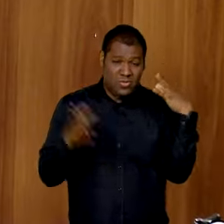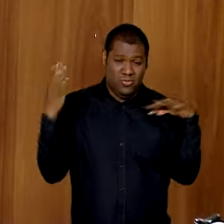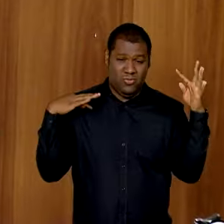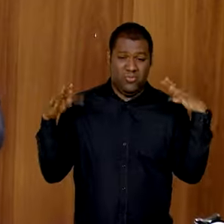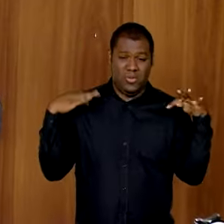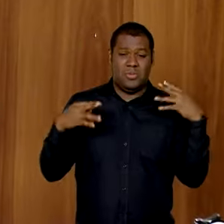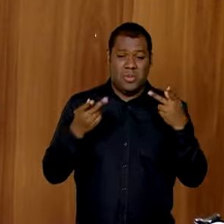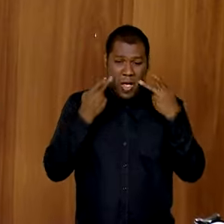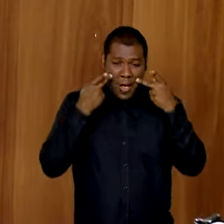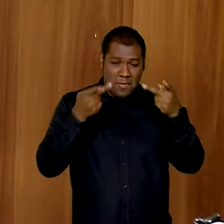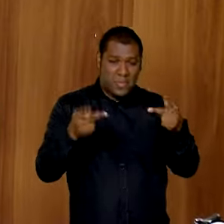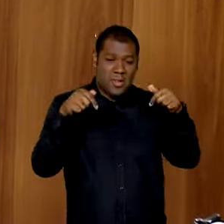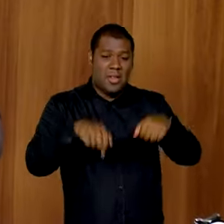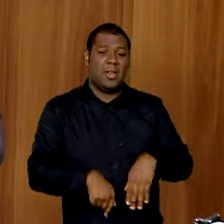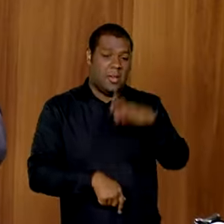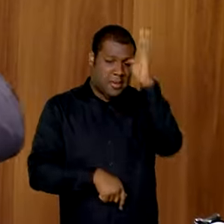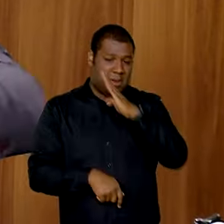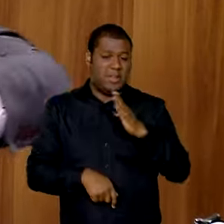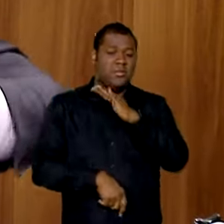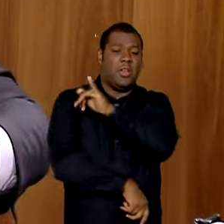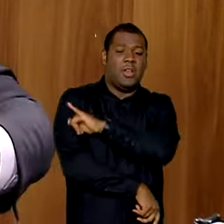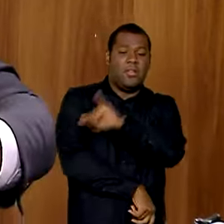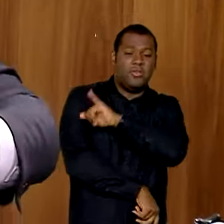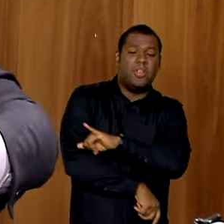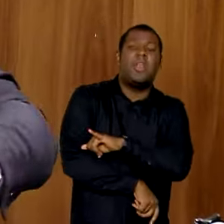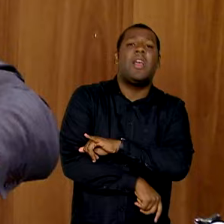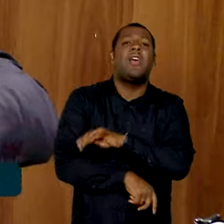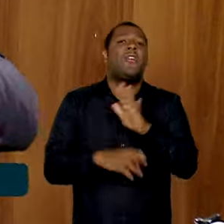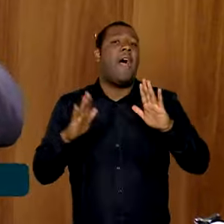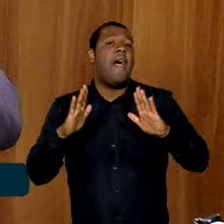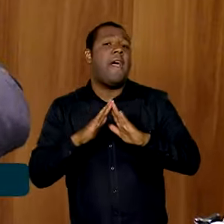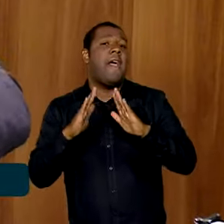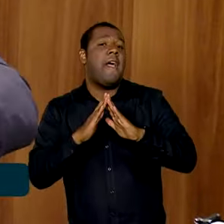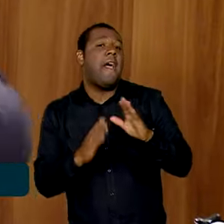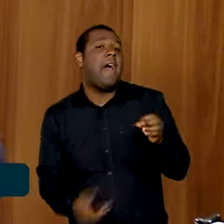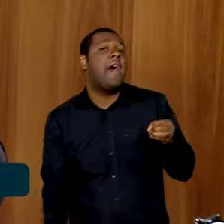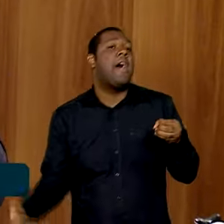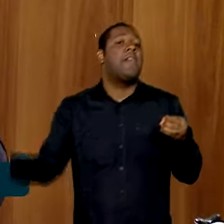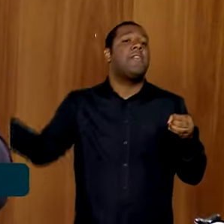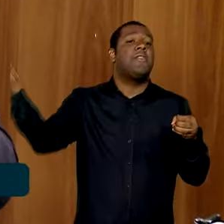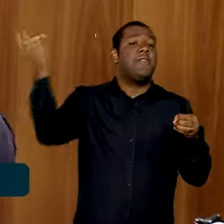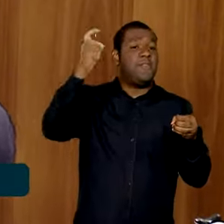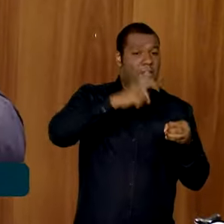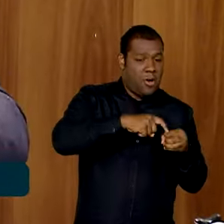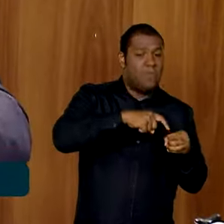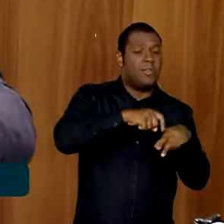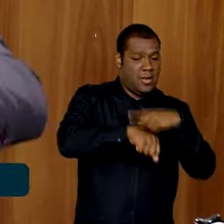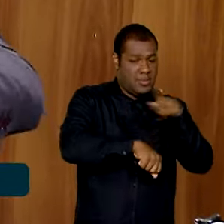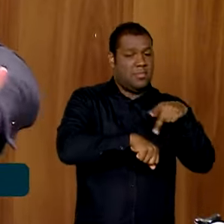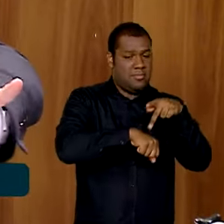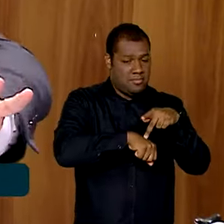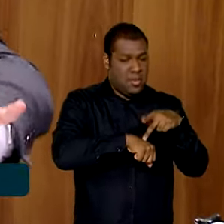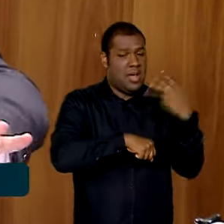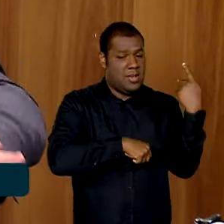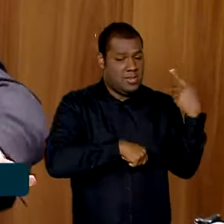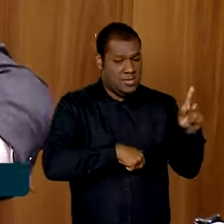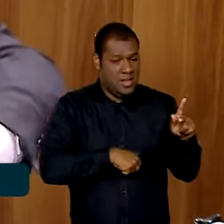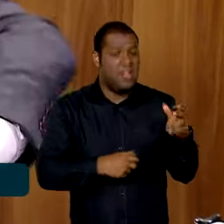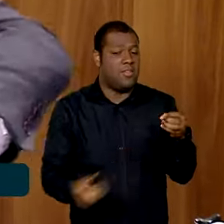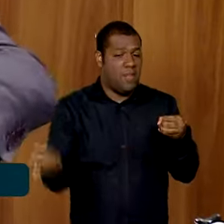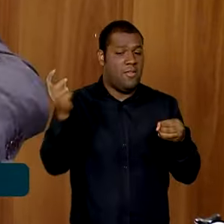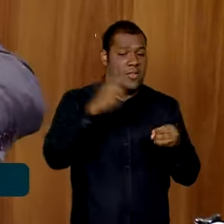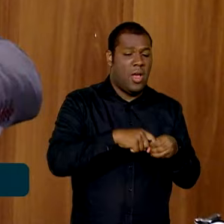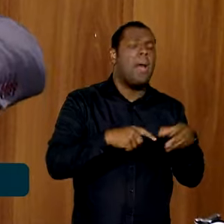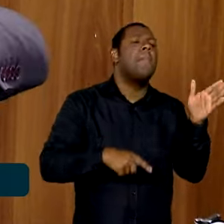visitado o Brasil, tinham visitado o Rio de Janeiro e estavam voltando para casa. Não era que estavam chegando, estavam voltando. E entrevistaram para dizer, e a pergunta era muito simples na